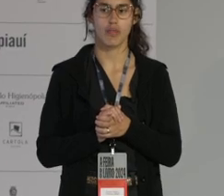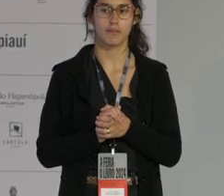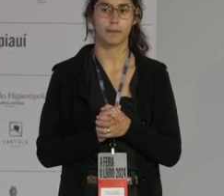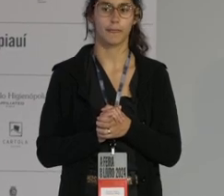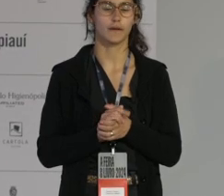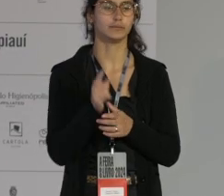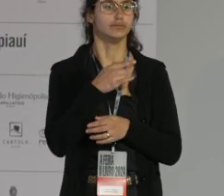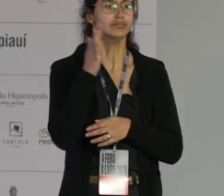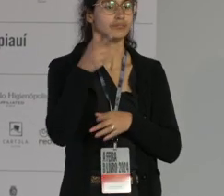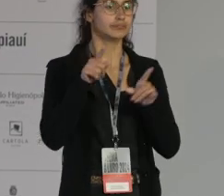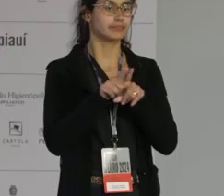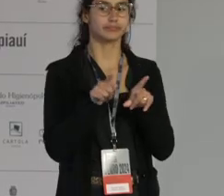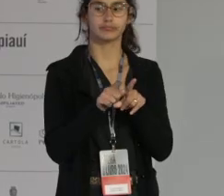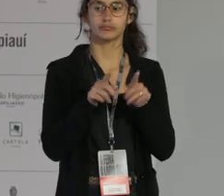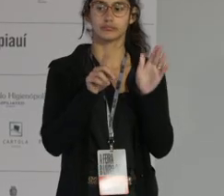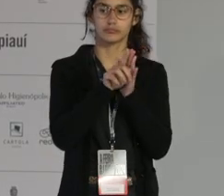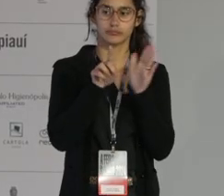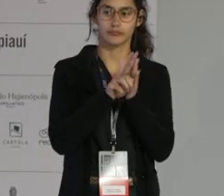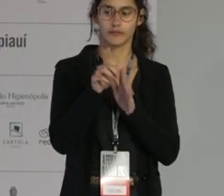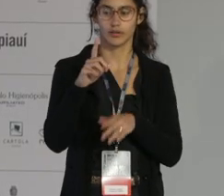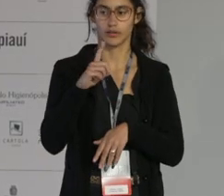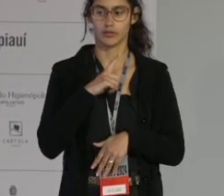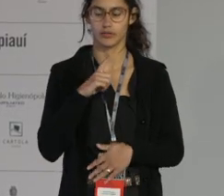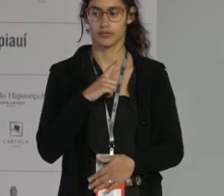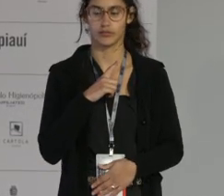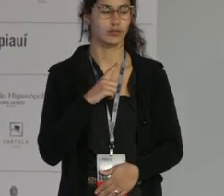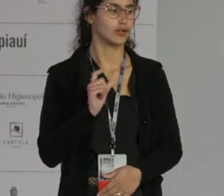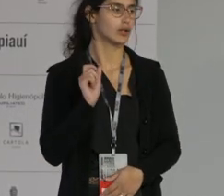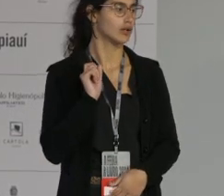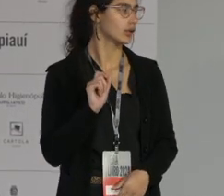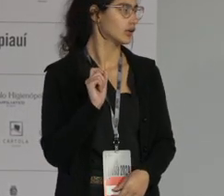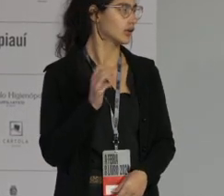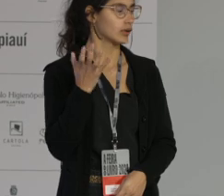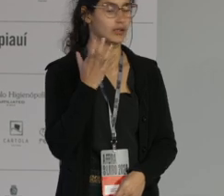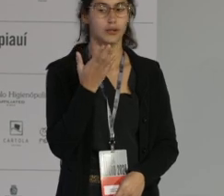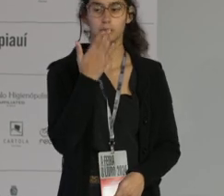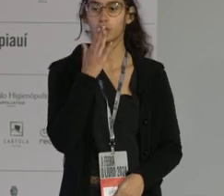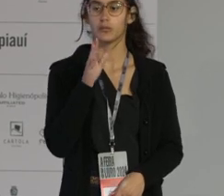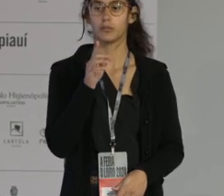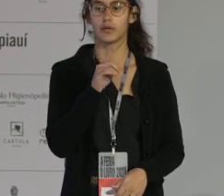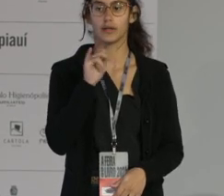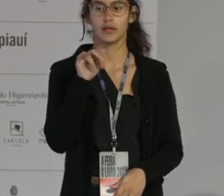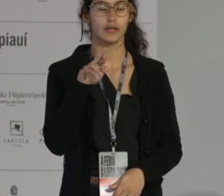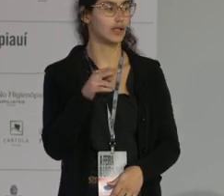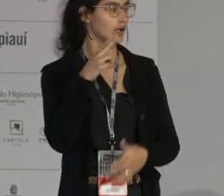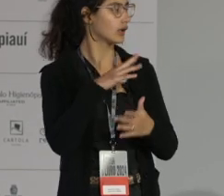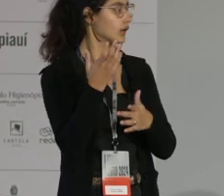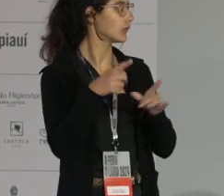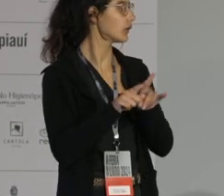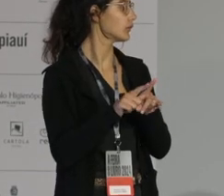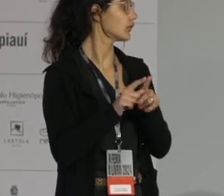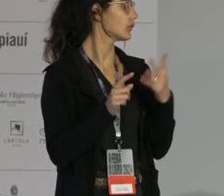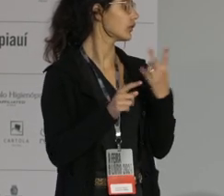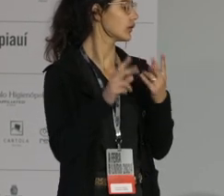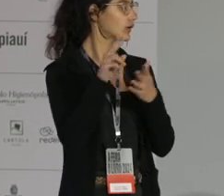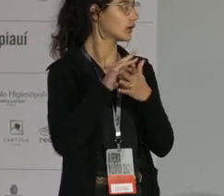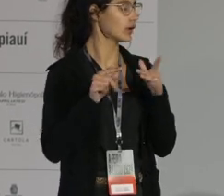A gente já está aqui com algumas perguntas. E queria pedir para você, Yara, ler. Depois eu também pedi para vocês dois